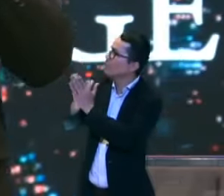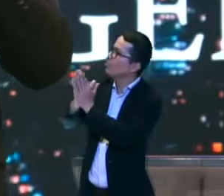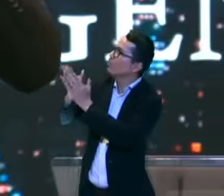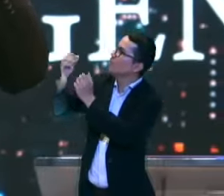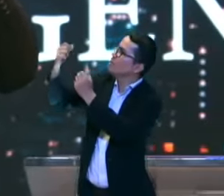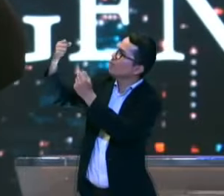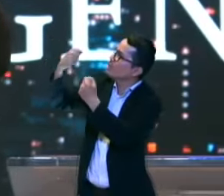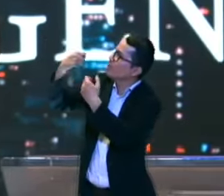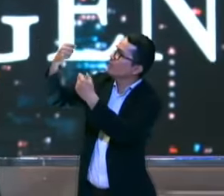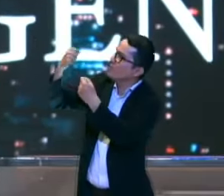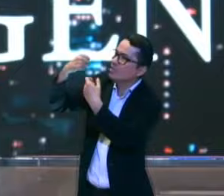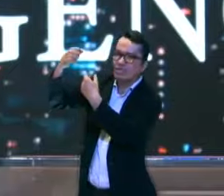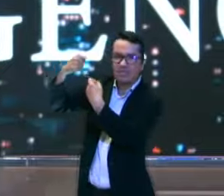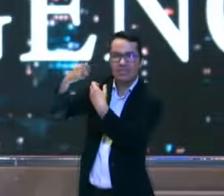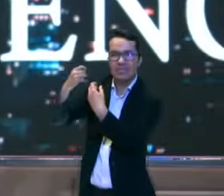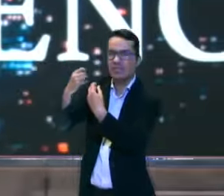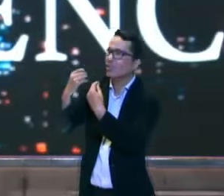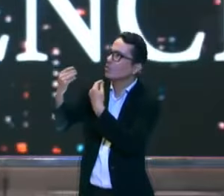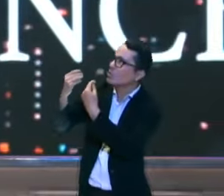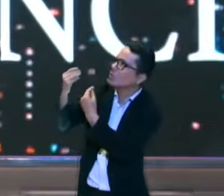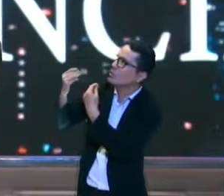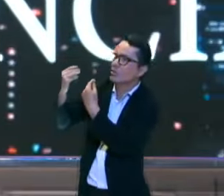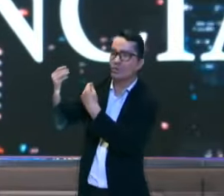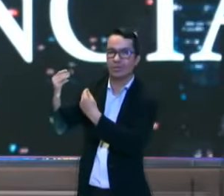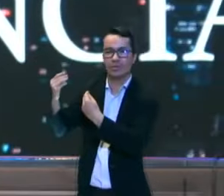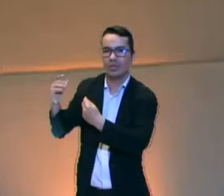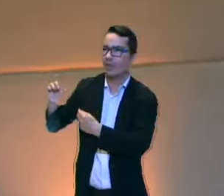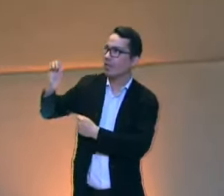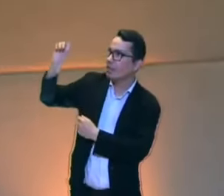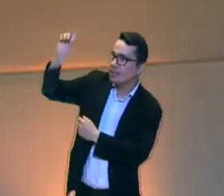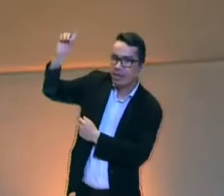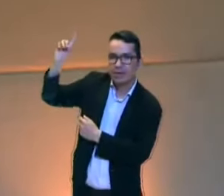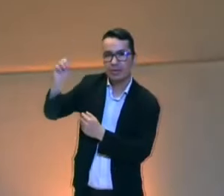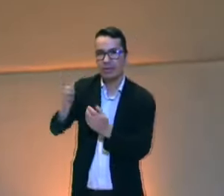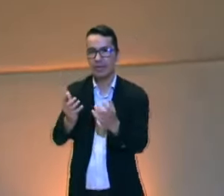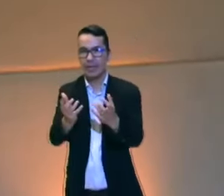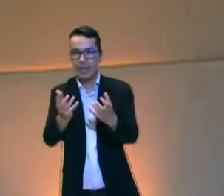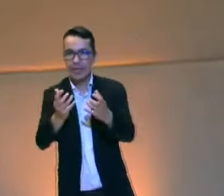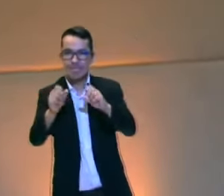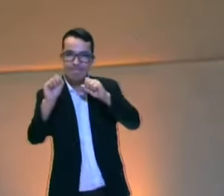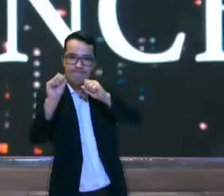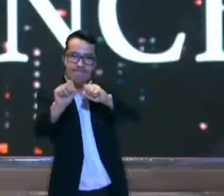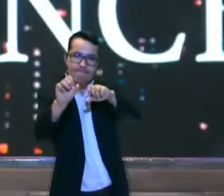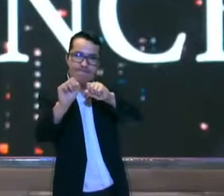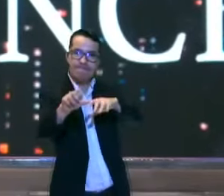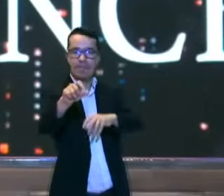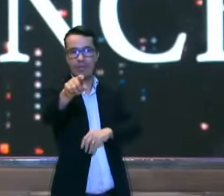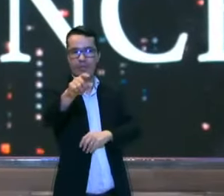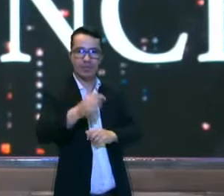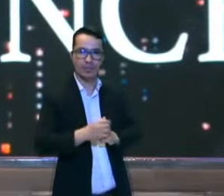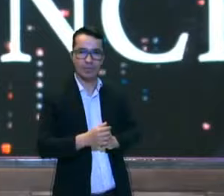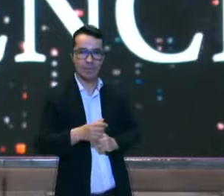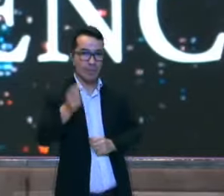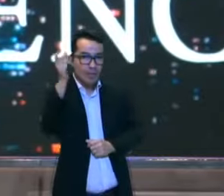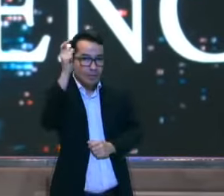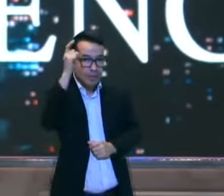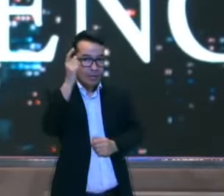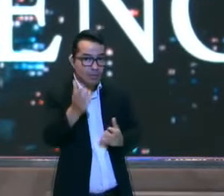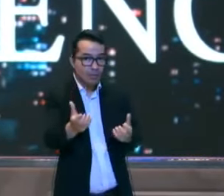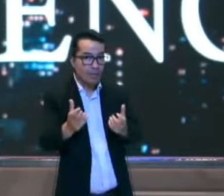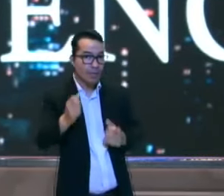O serviço de inteligência do céu está à sua disposição. O diabo veio para matar, roubar e